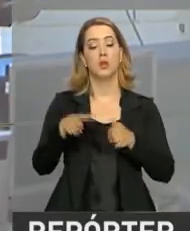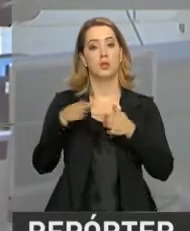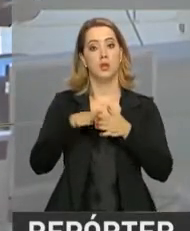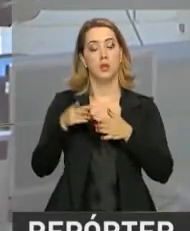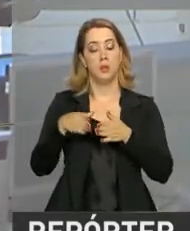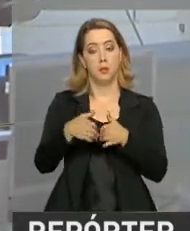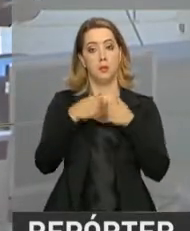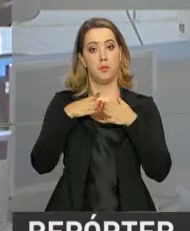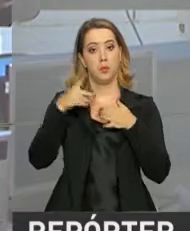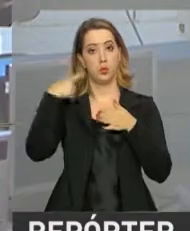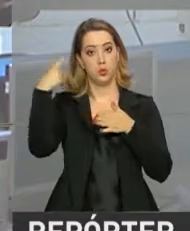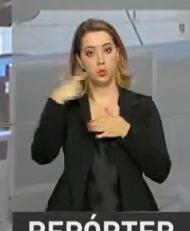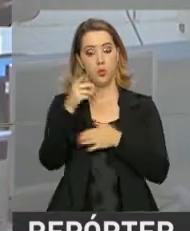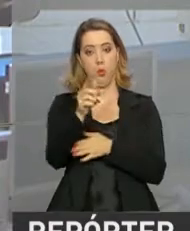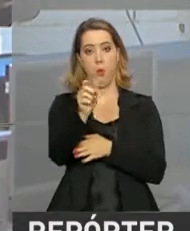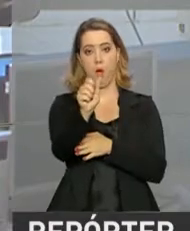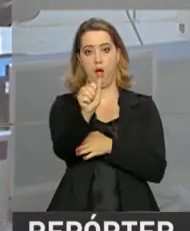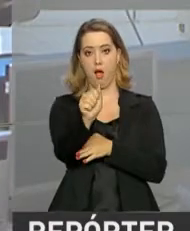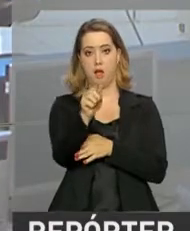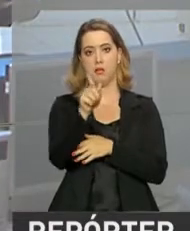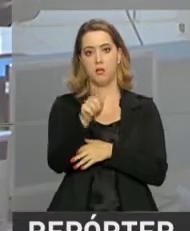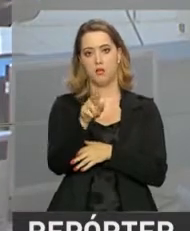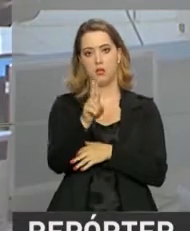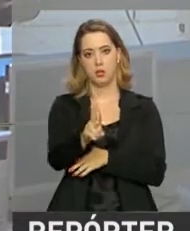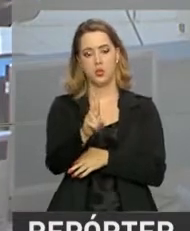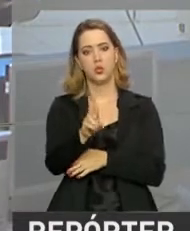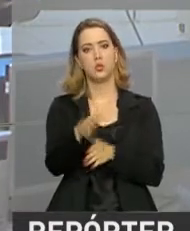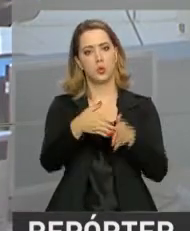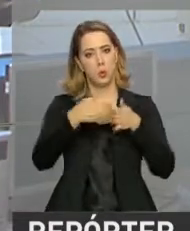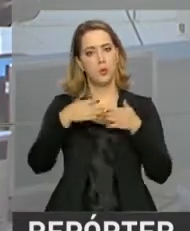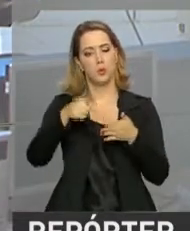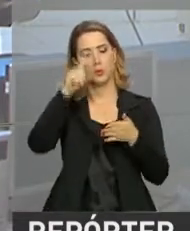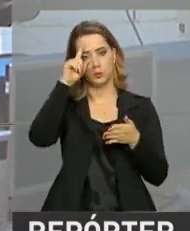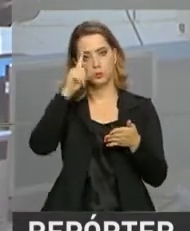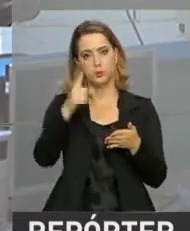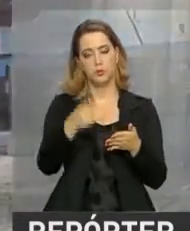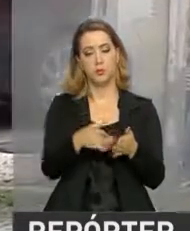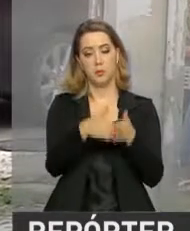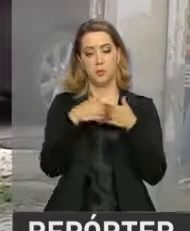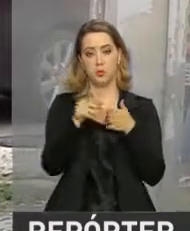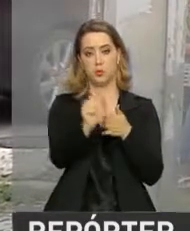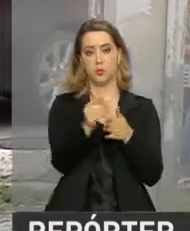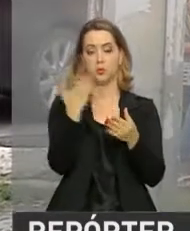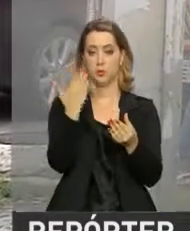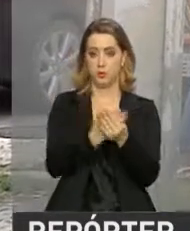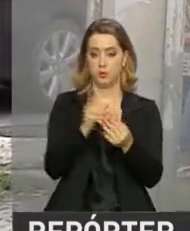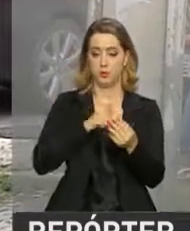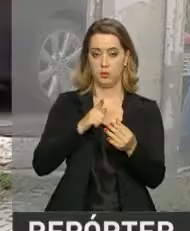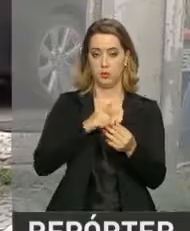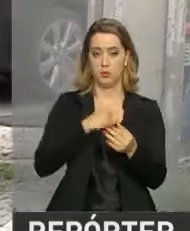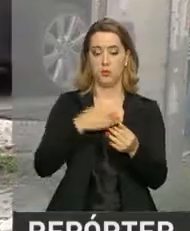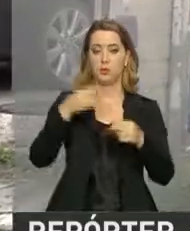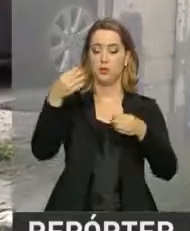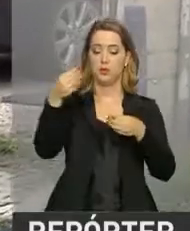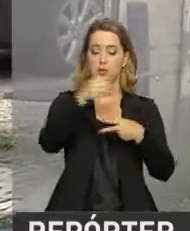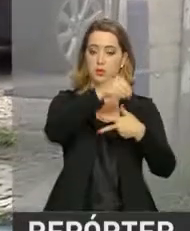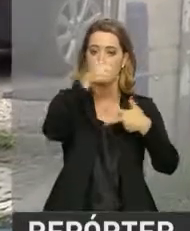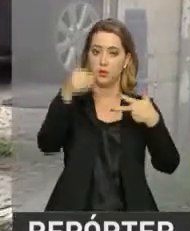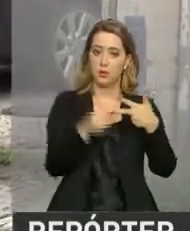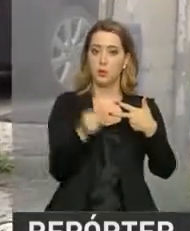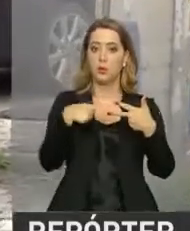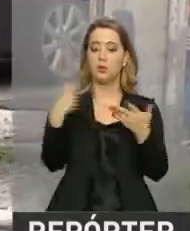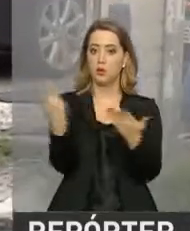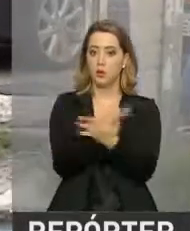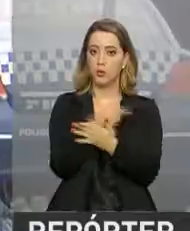geral da união para garantir que o enem seja aplicado no próximo fim de semana o ministério público federal do ceará entrou com uma